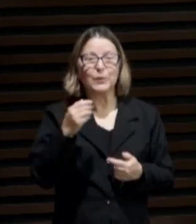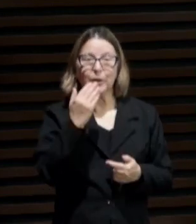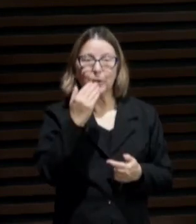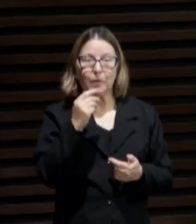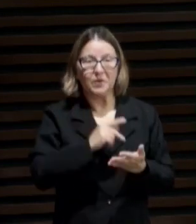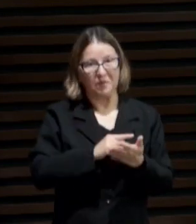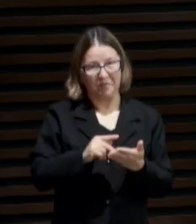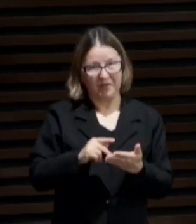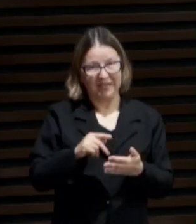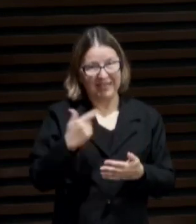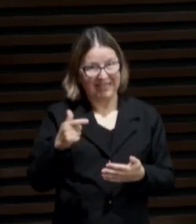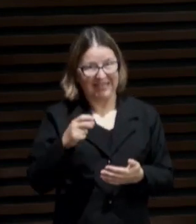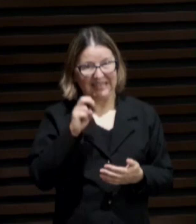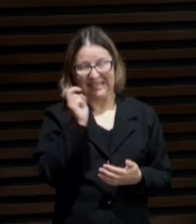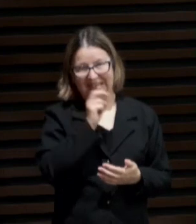Senhor,